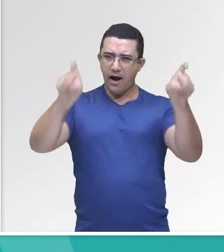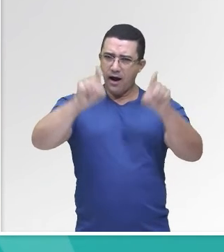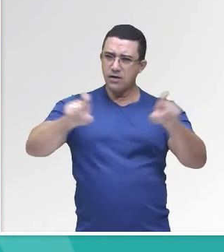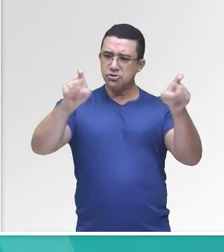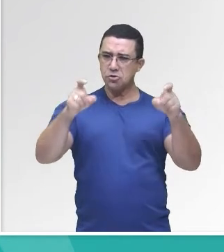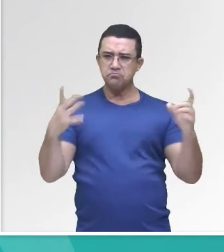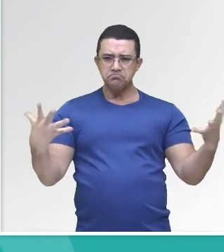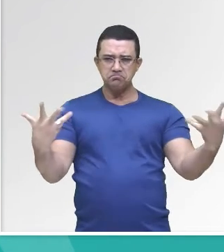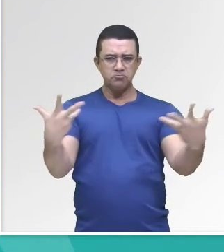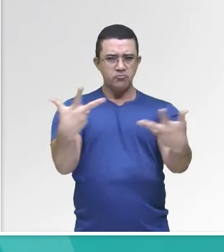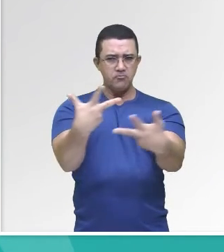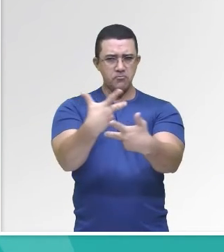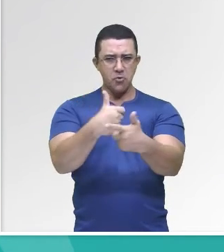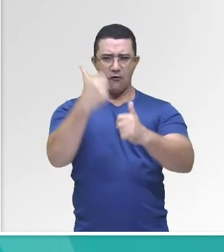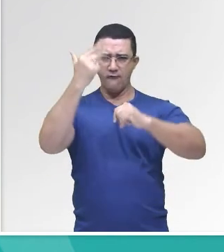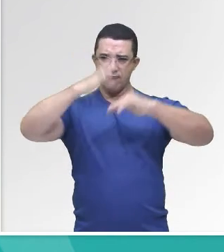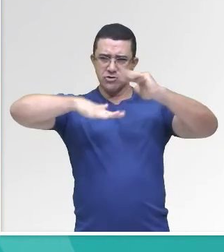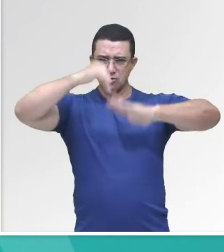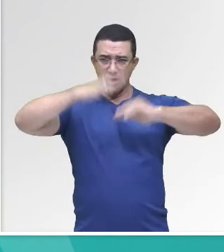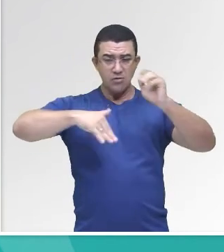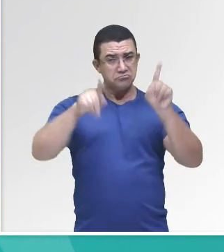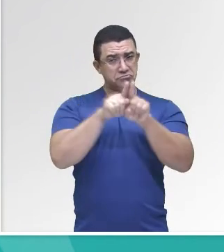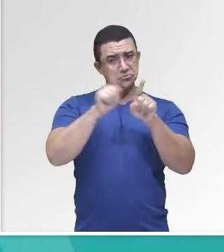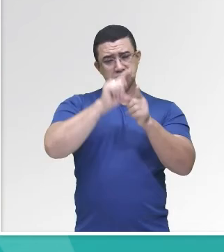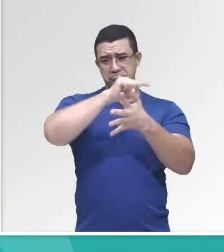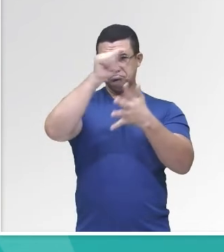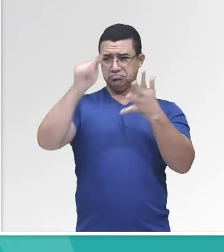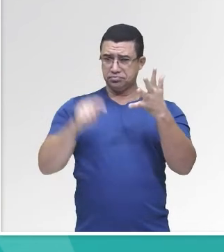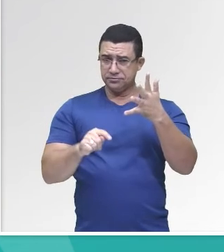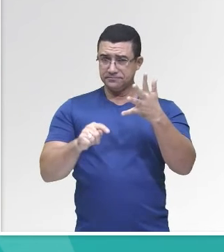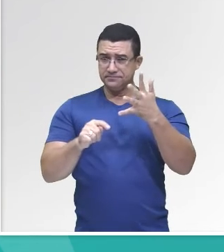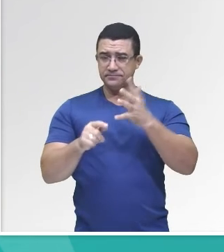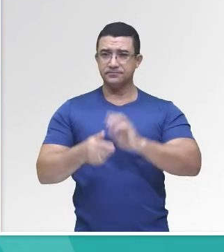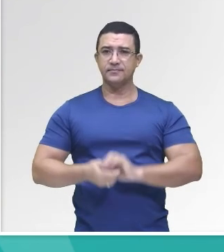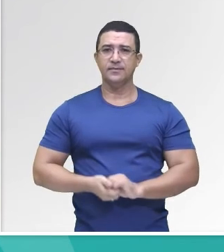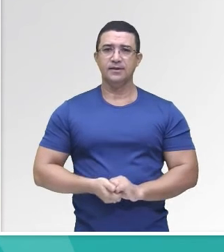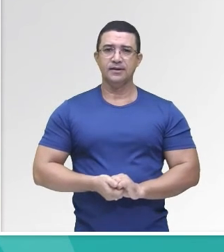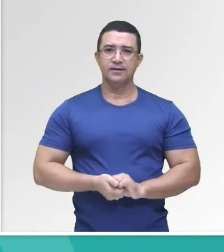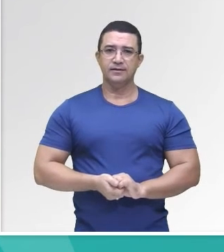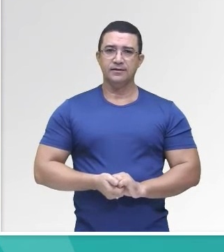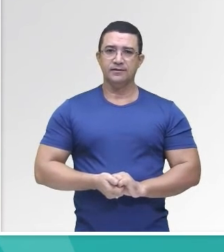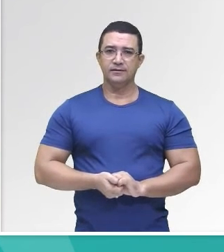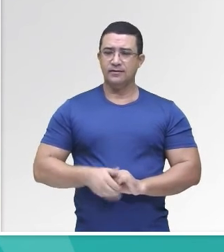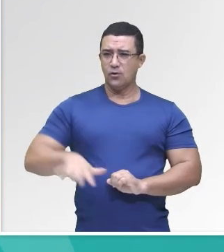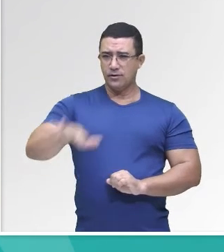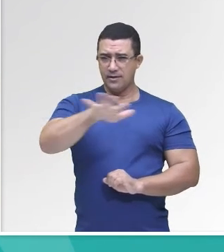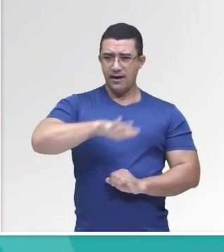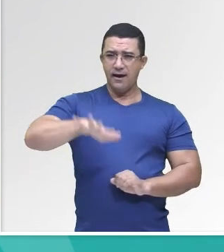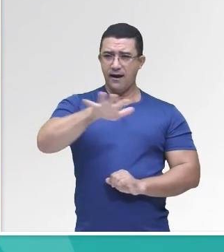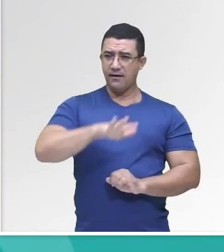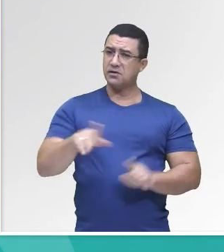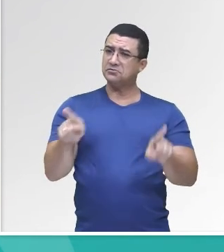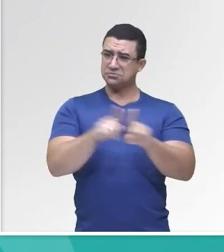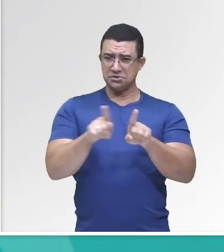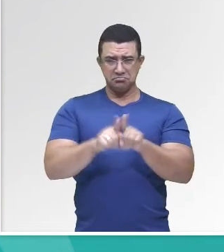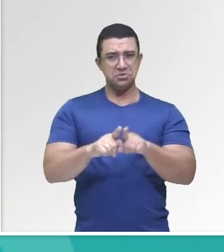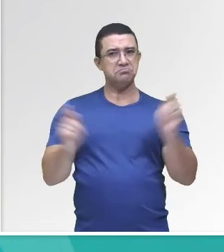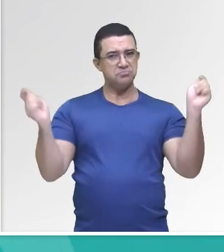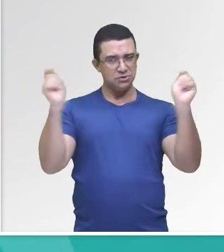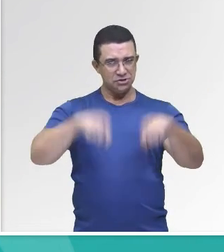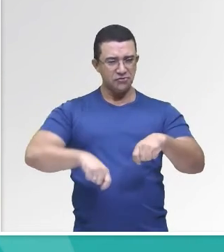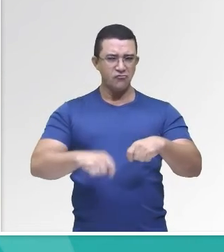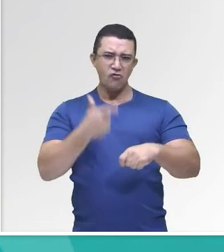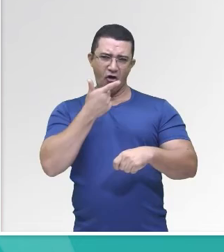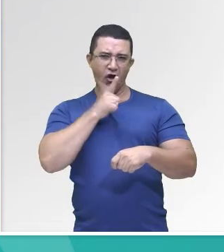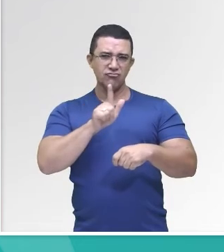aperfeiçoar e também outros mais. E aí, nessa área também você pode conseguir os